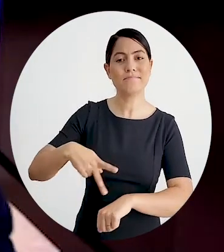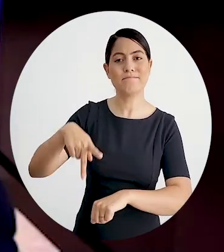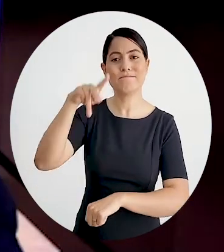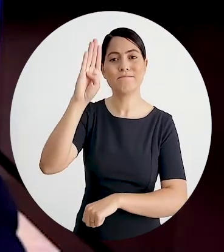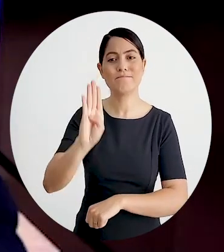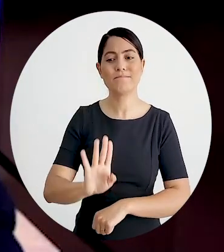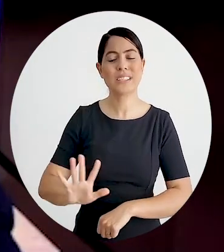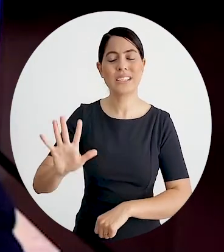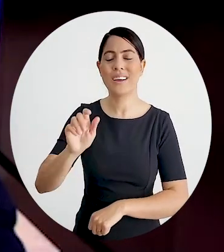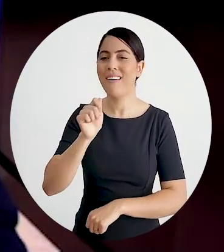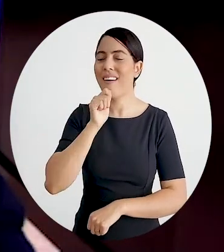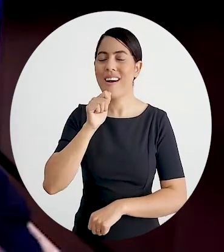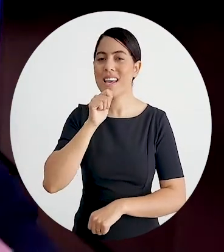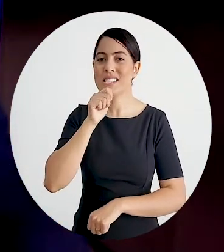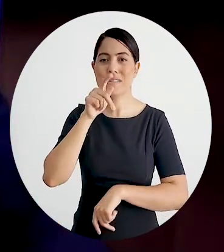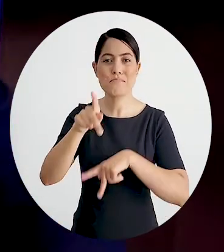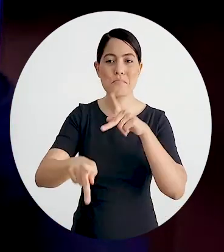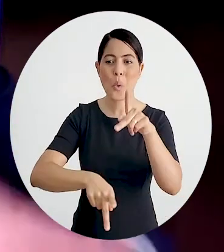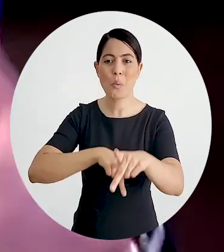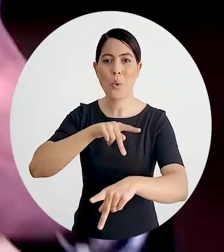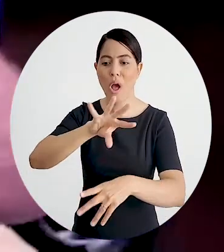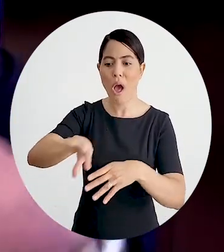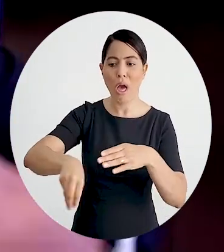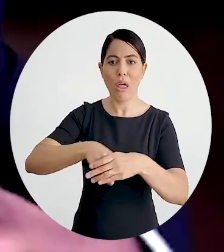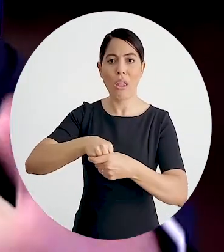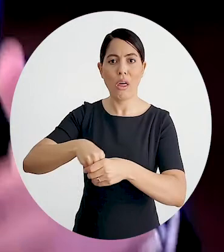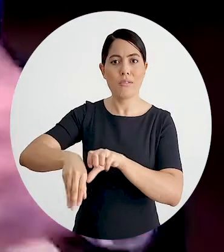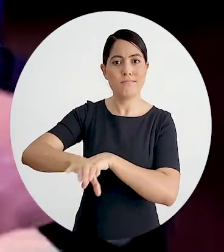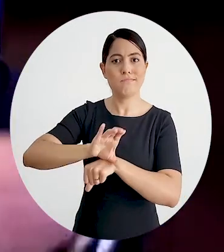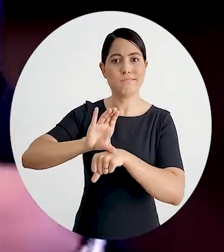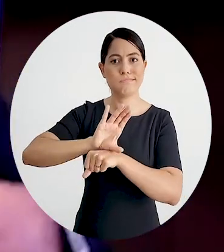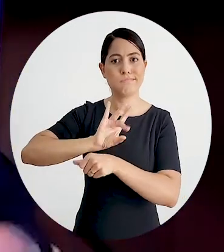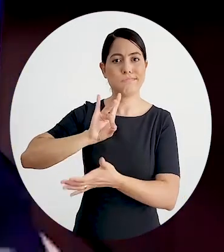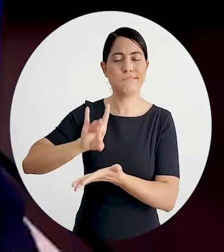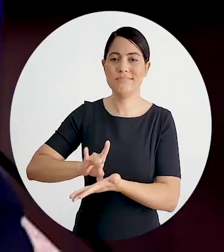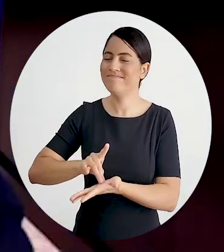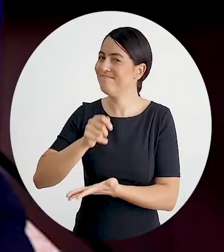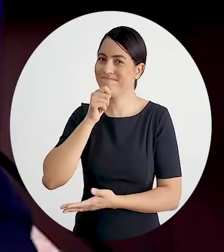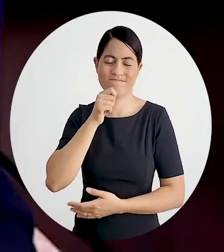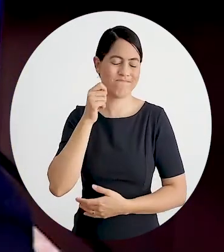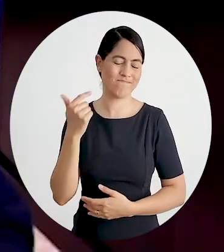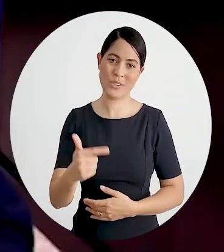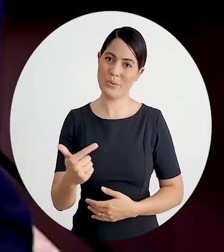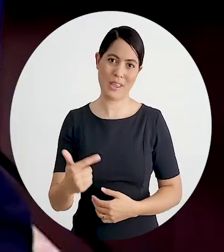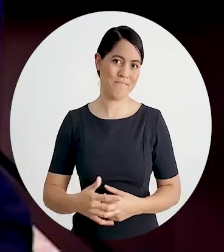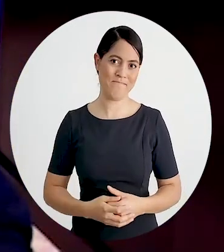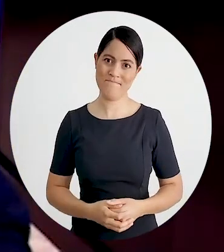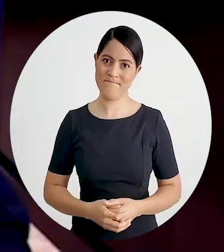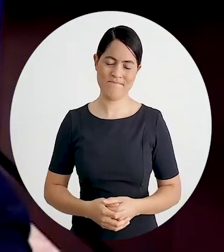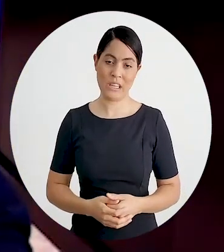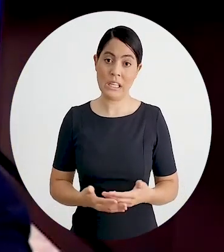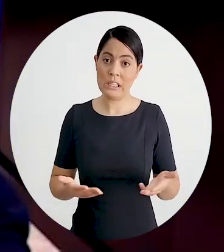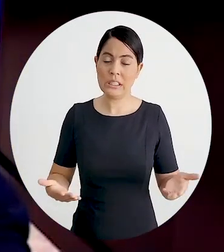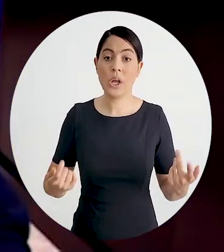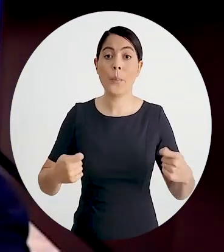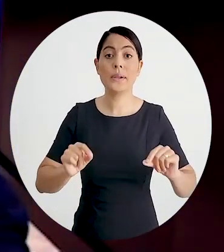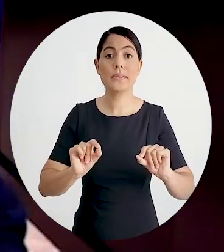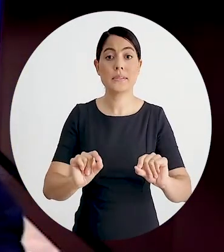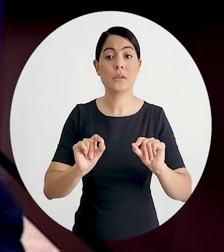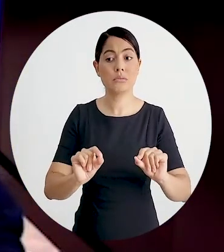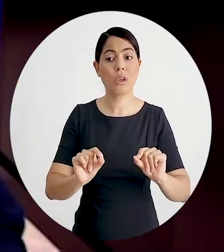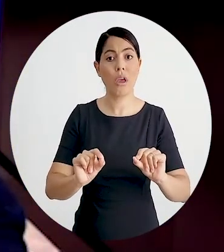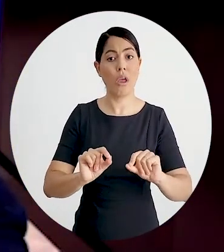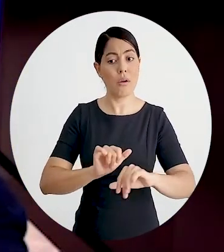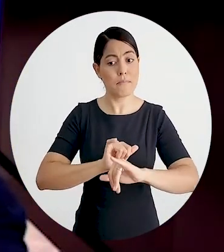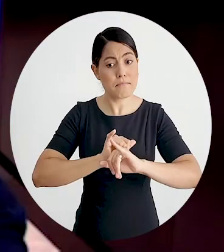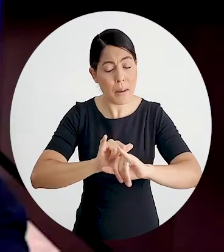ainda não há esse sentimento na sociedade de pertencimento da Constituição. Talvez seja necessário